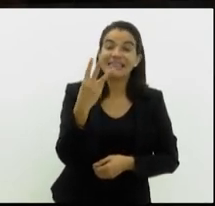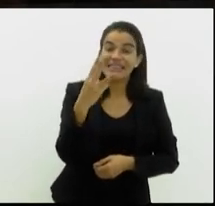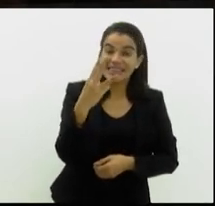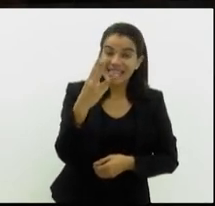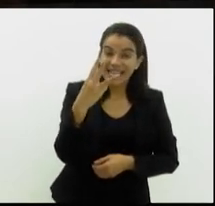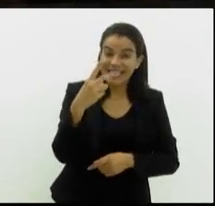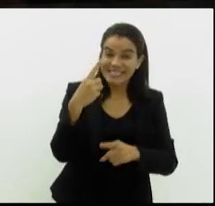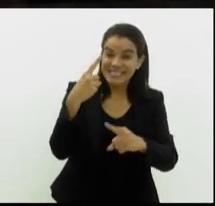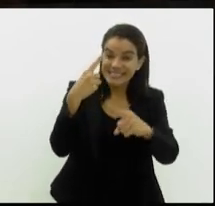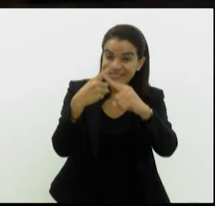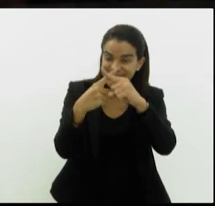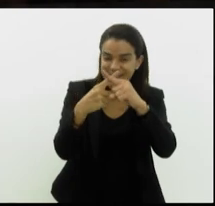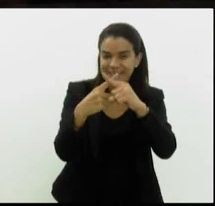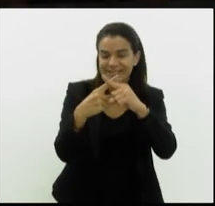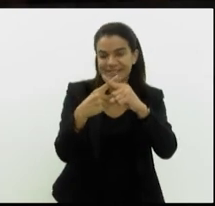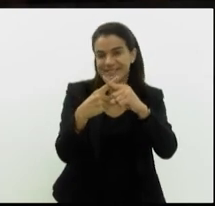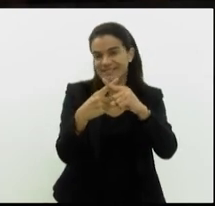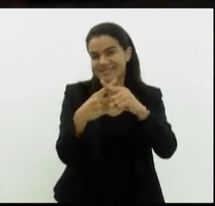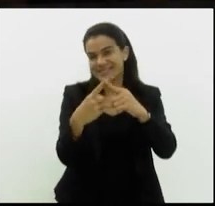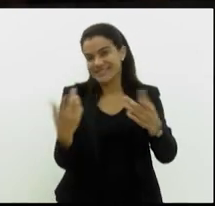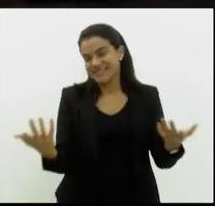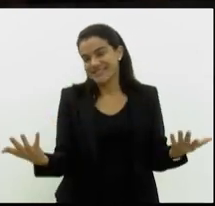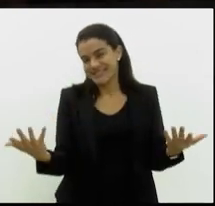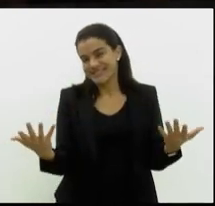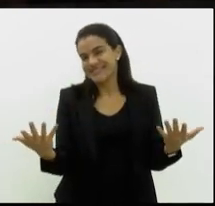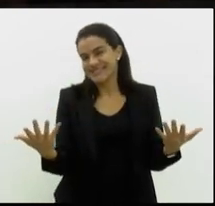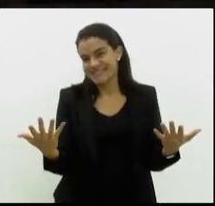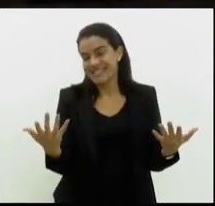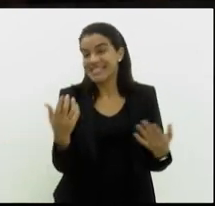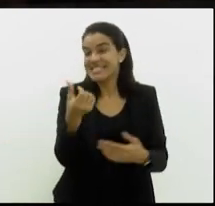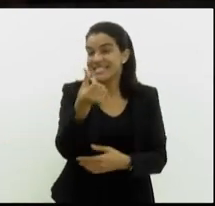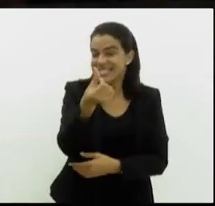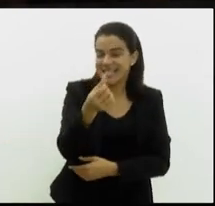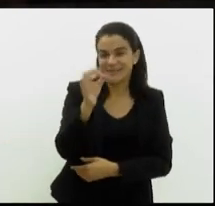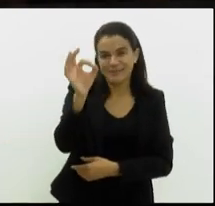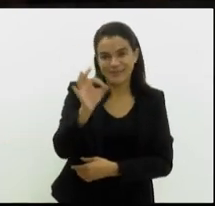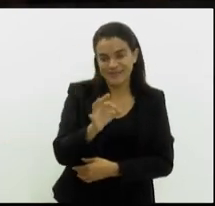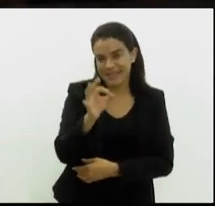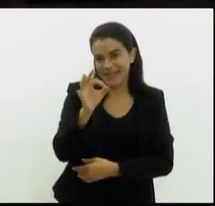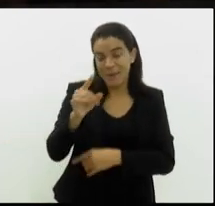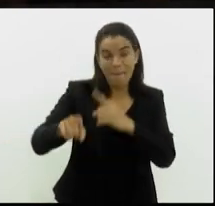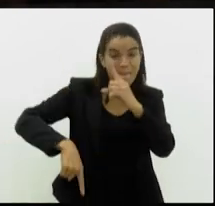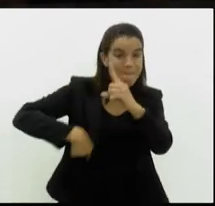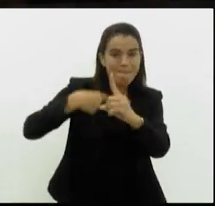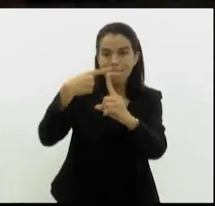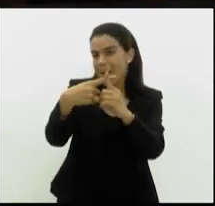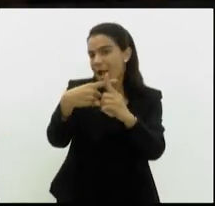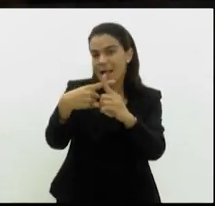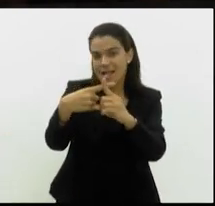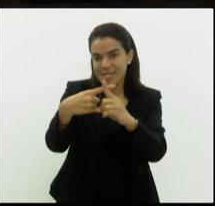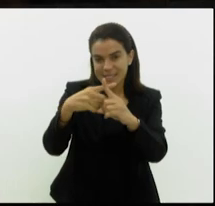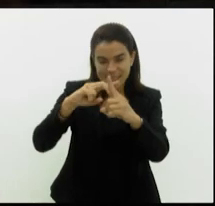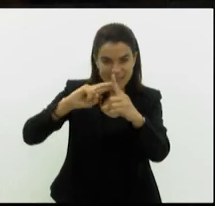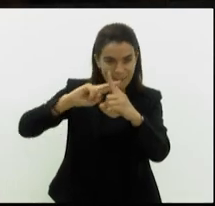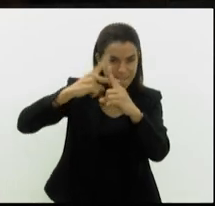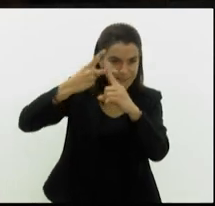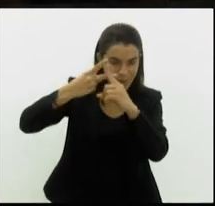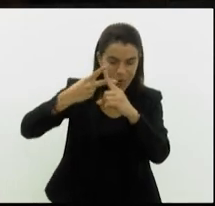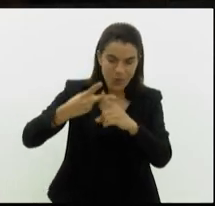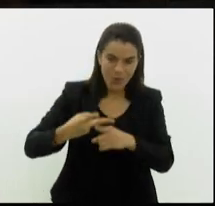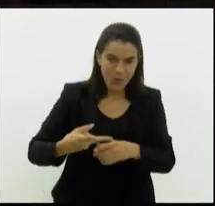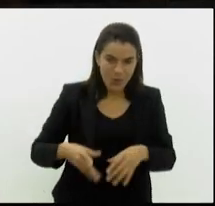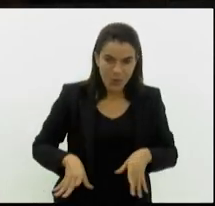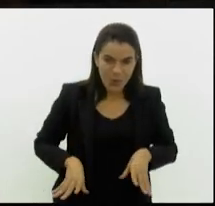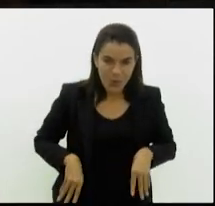2,5 a 3 vezes os famosos 6% do salário mínimo, que seria a capacidade do